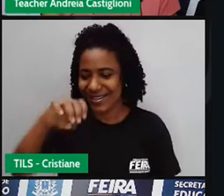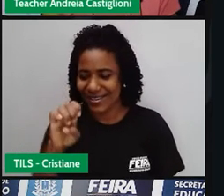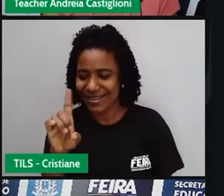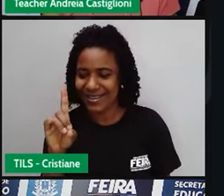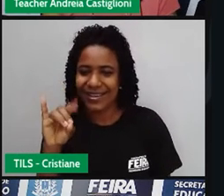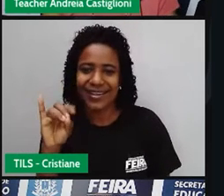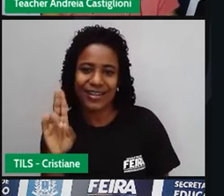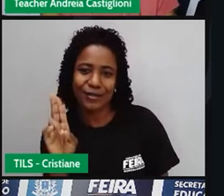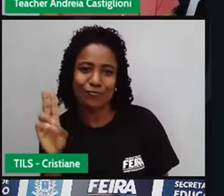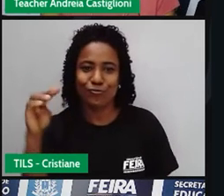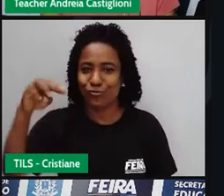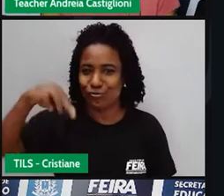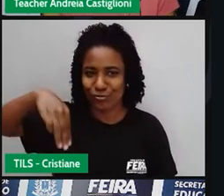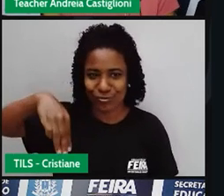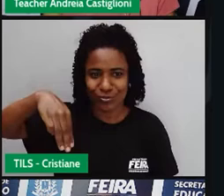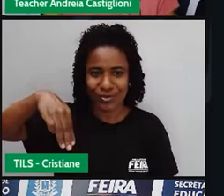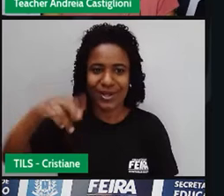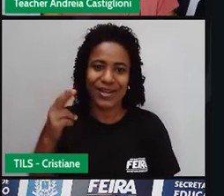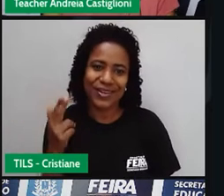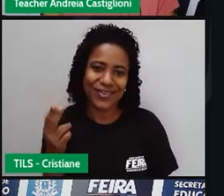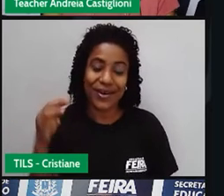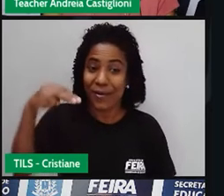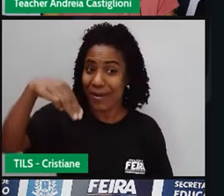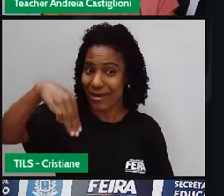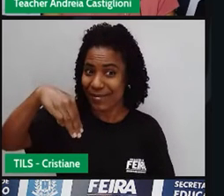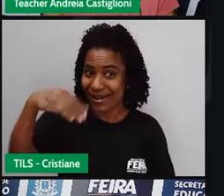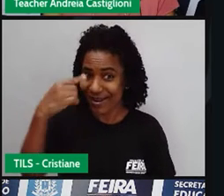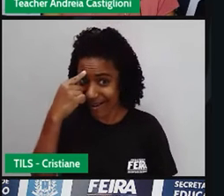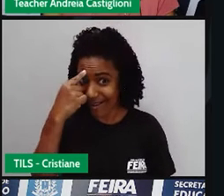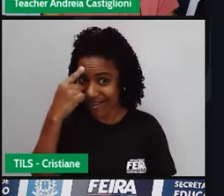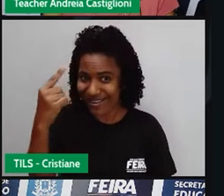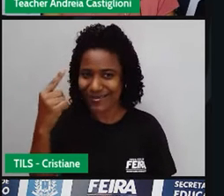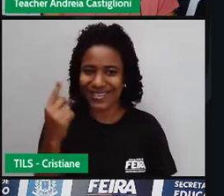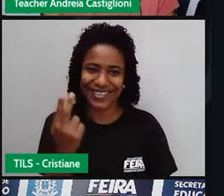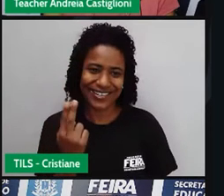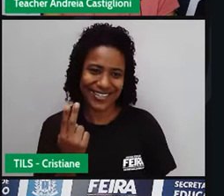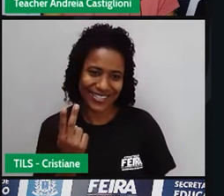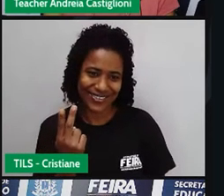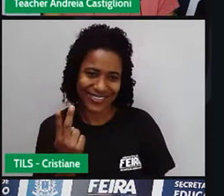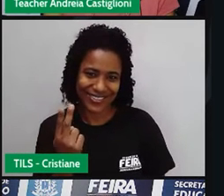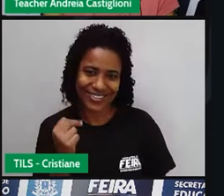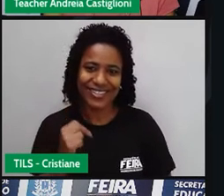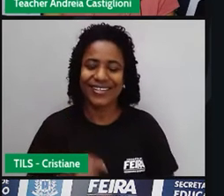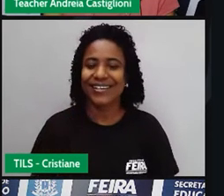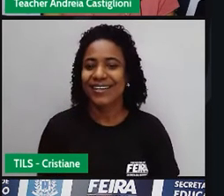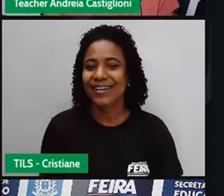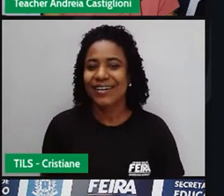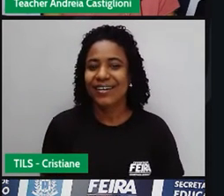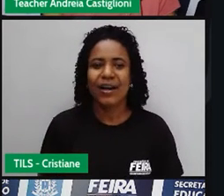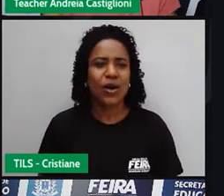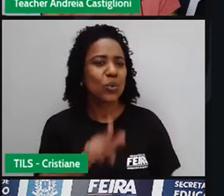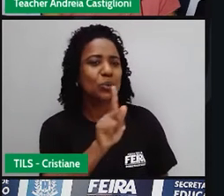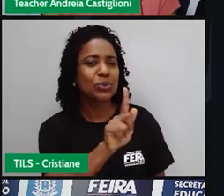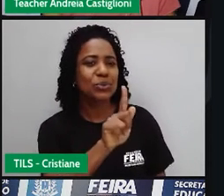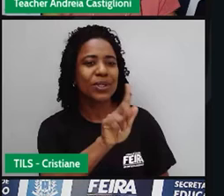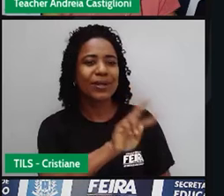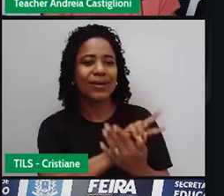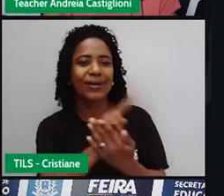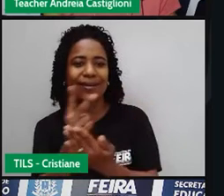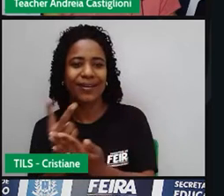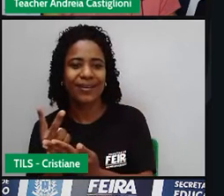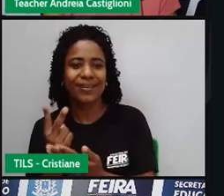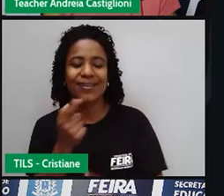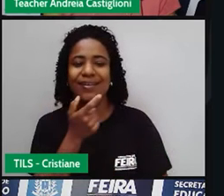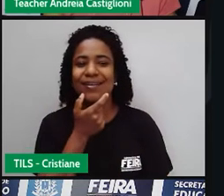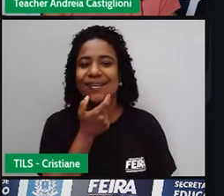n é o mesmo n então fica mais rápido que a gente identificar e o Jé Grande em